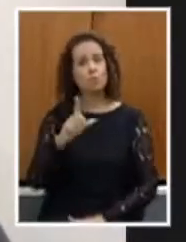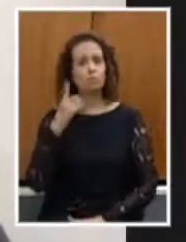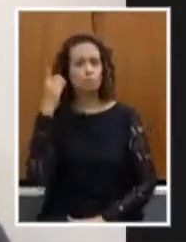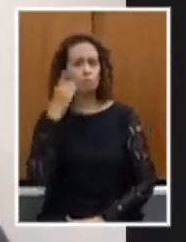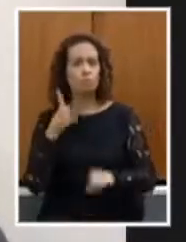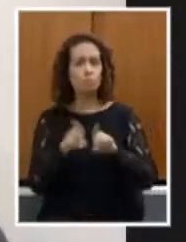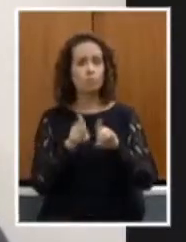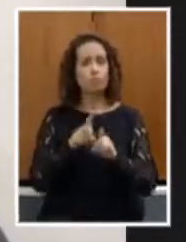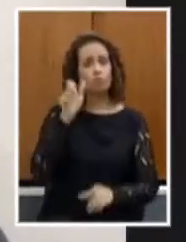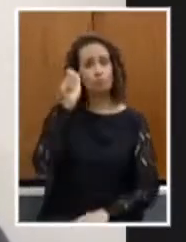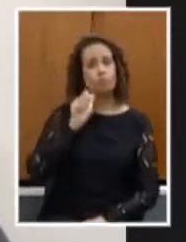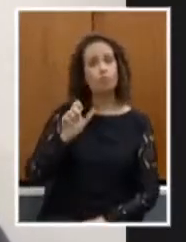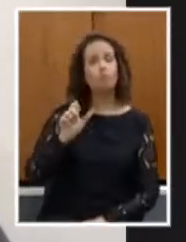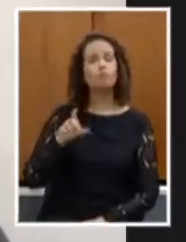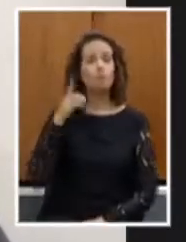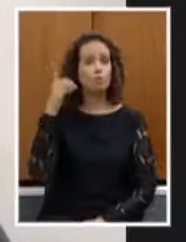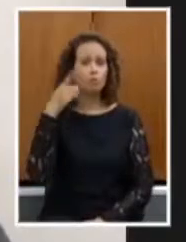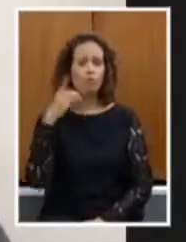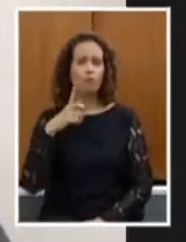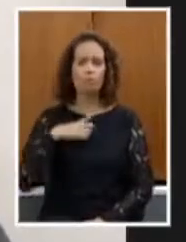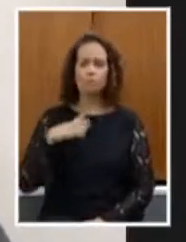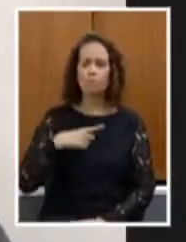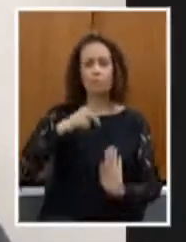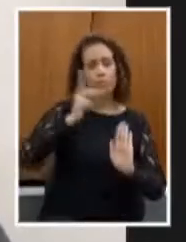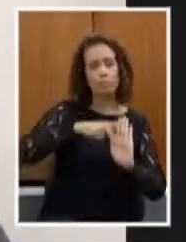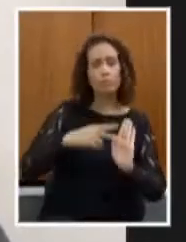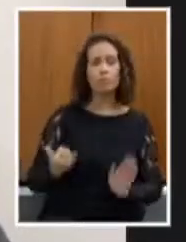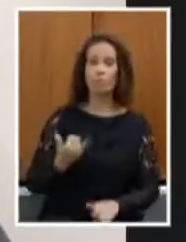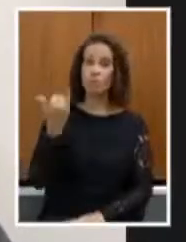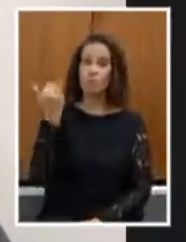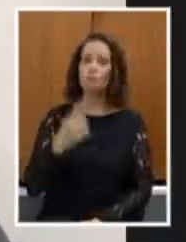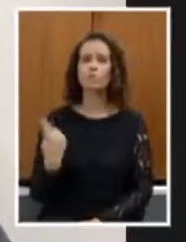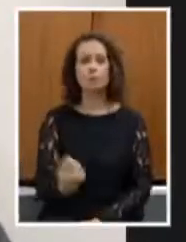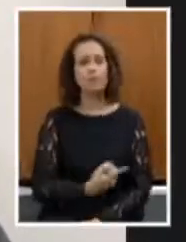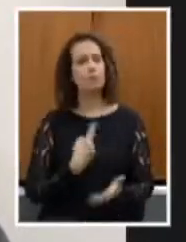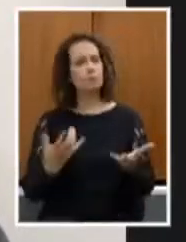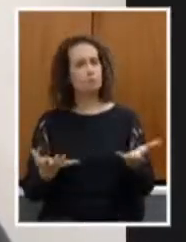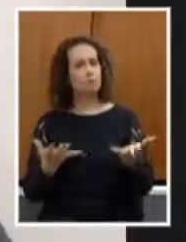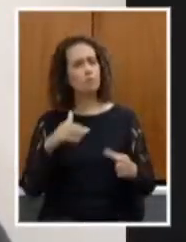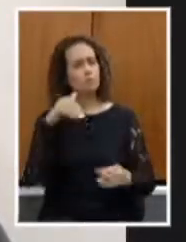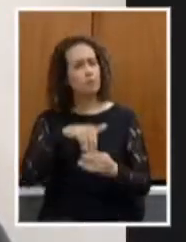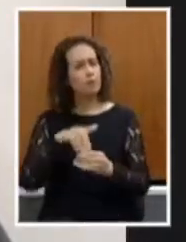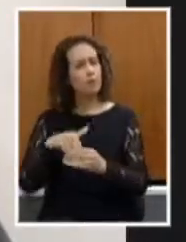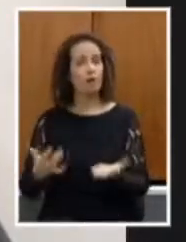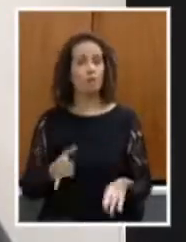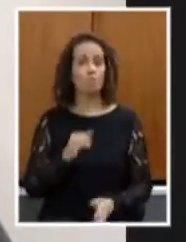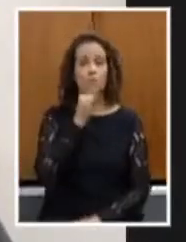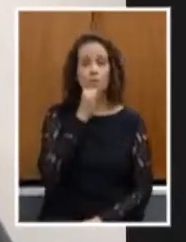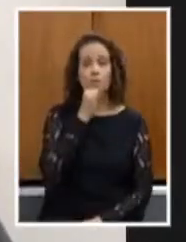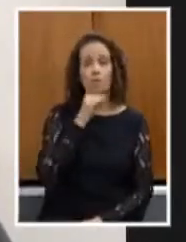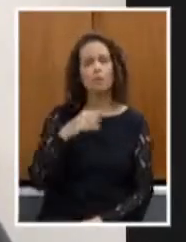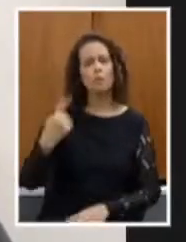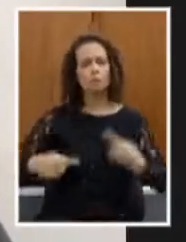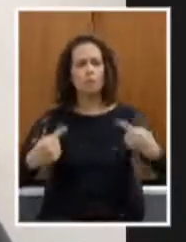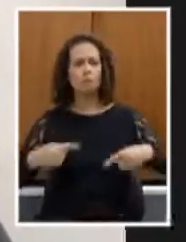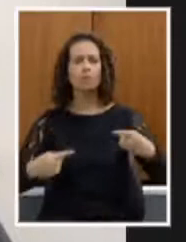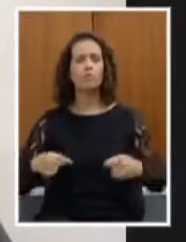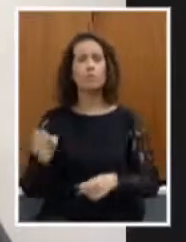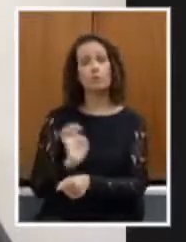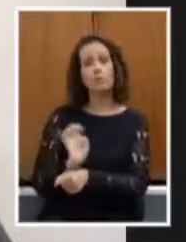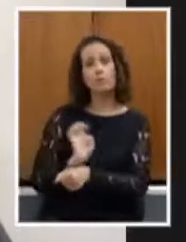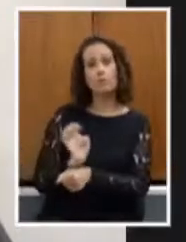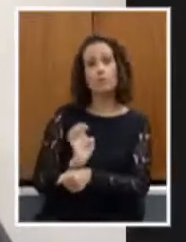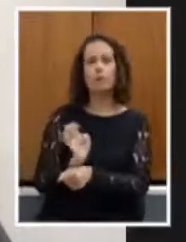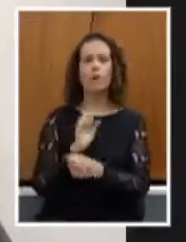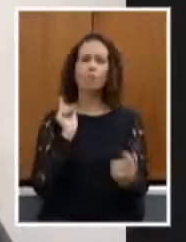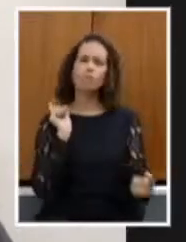com projetos importantes que nós também estamos querendo votar, como, por exemplo, né, a política estadual voltada para